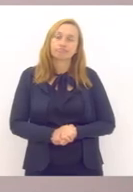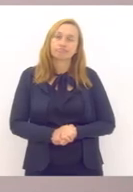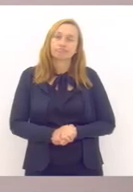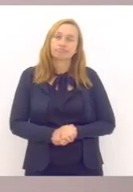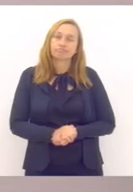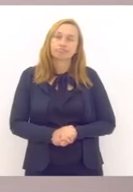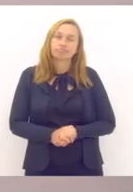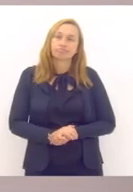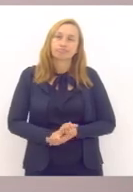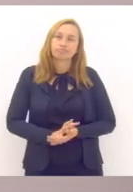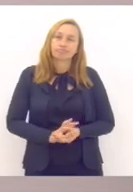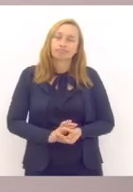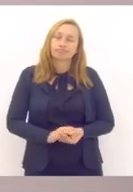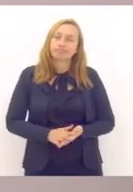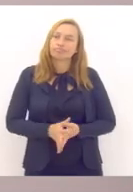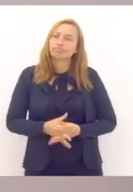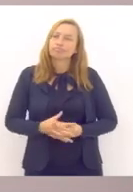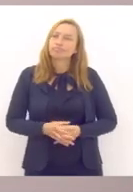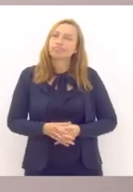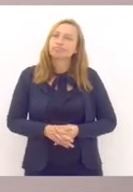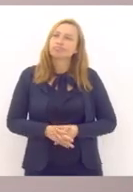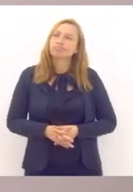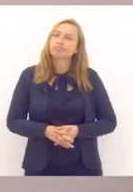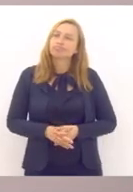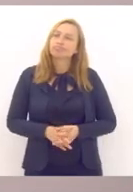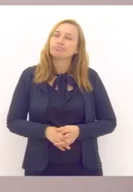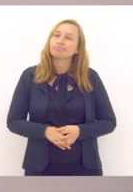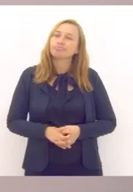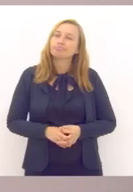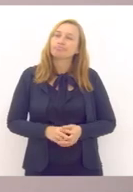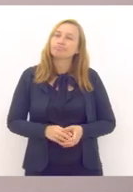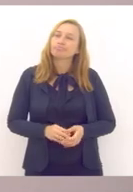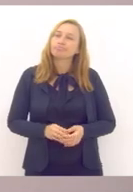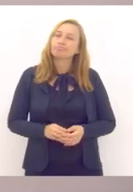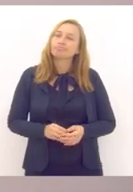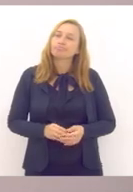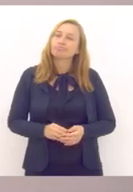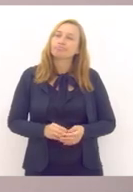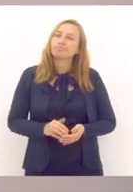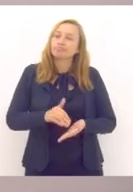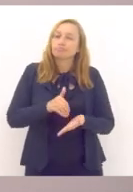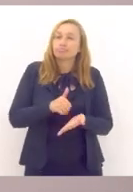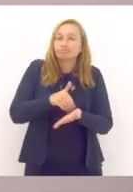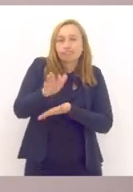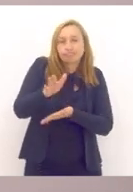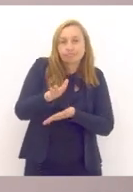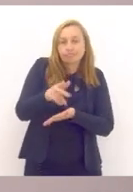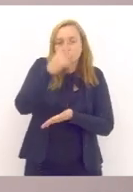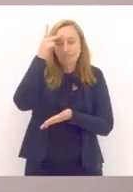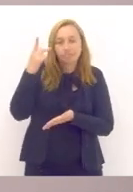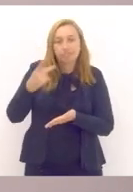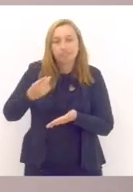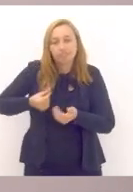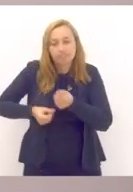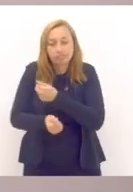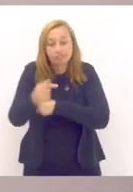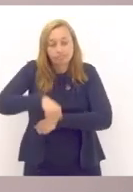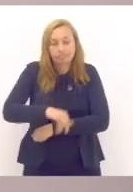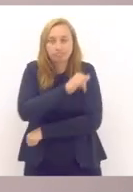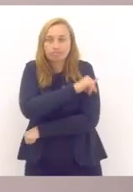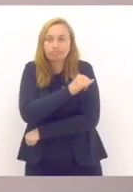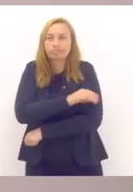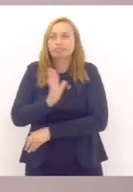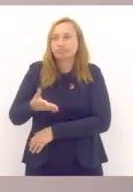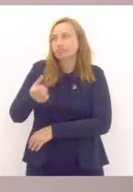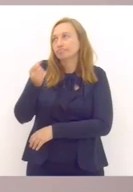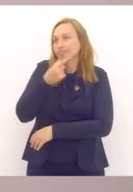virar... A gente começar não só... A gente expulsar o cara que vem investir. Ele não quer investir no Rio. Eu já ouvi uma